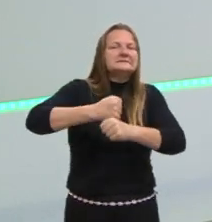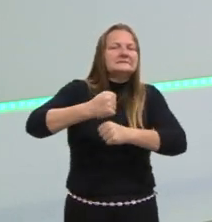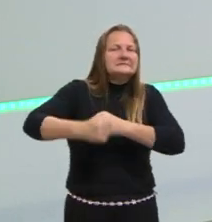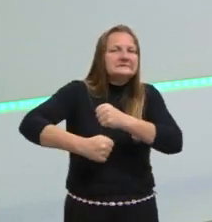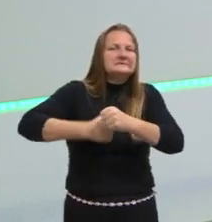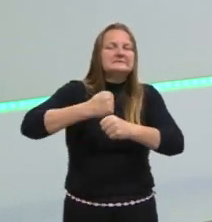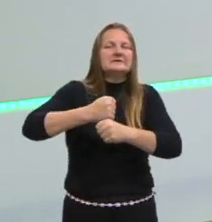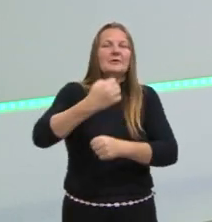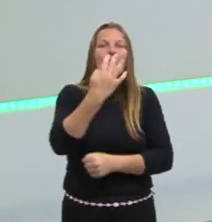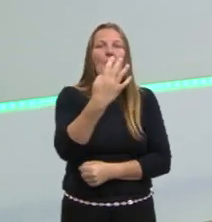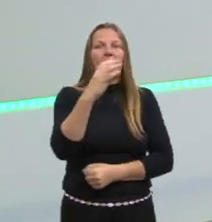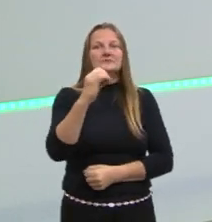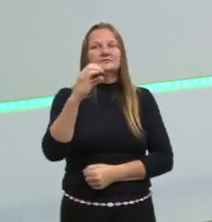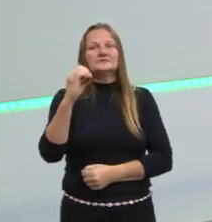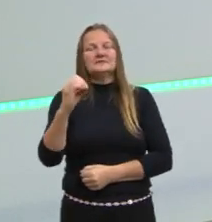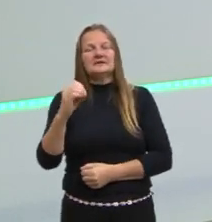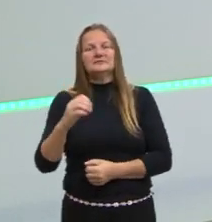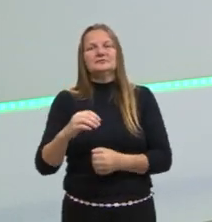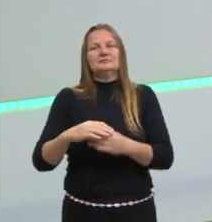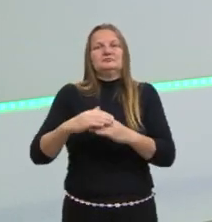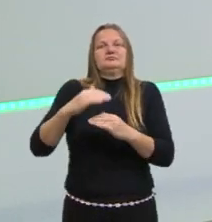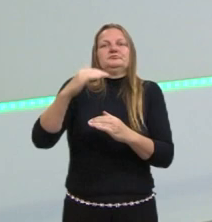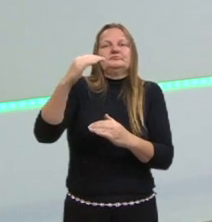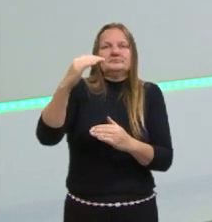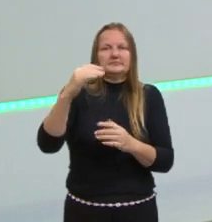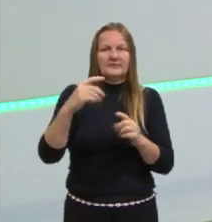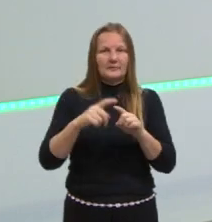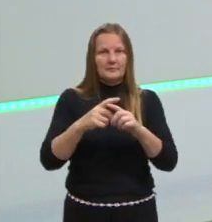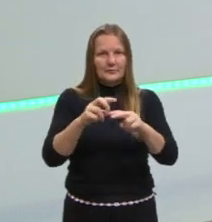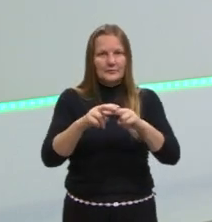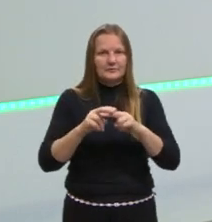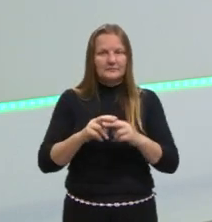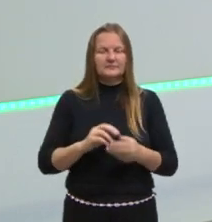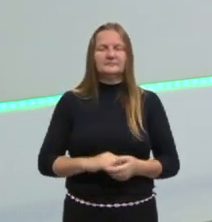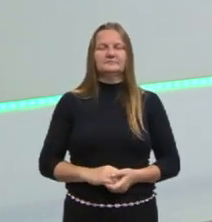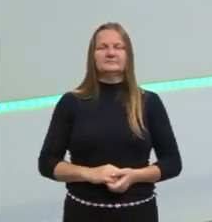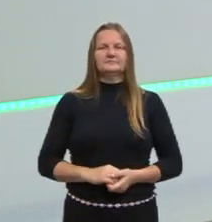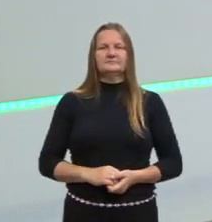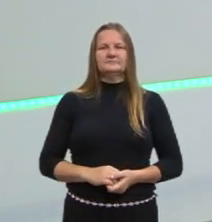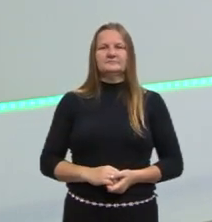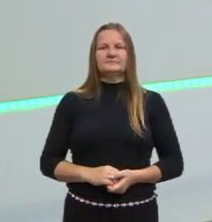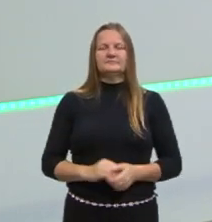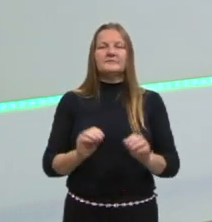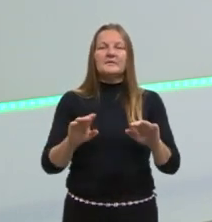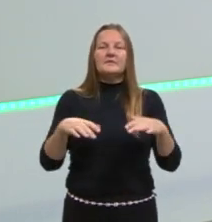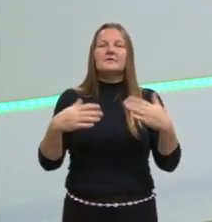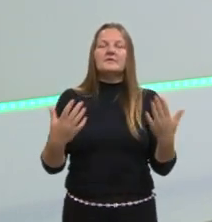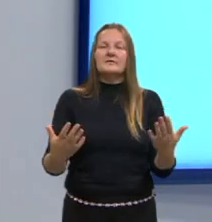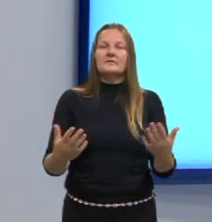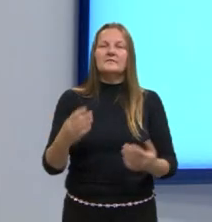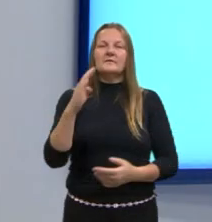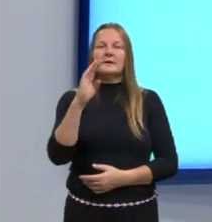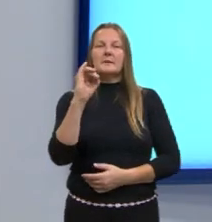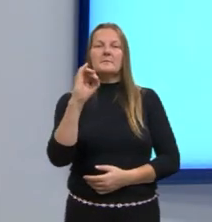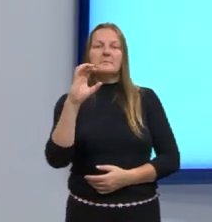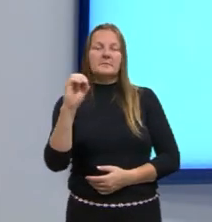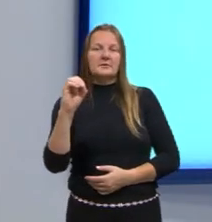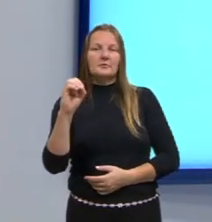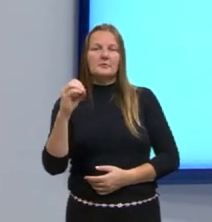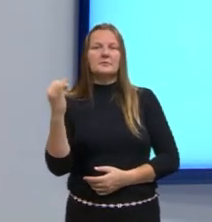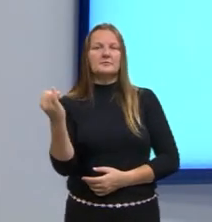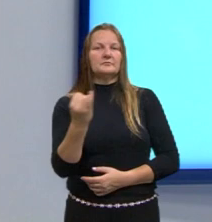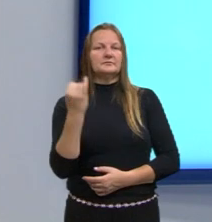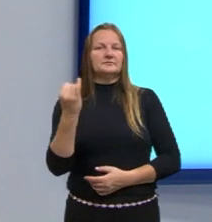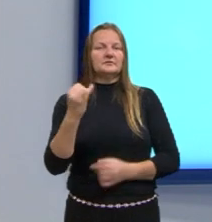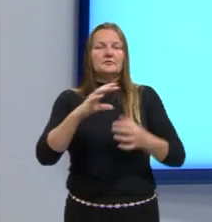400 anos centenas de anos para ser biodegradáveis para ser degradados então a biodegrabilidade é que